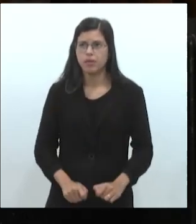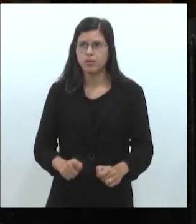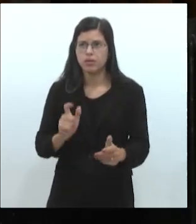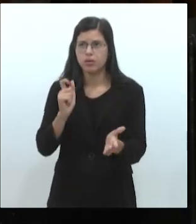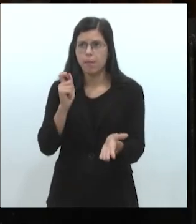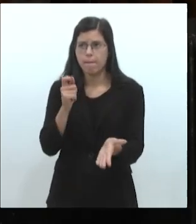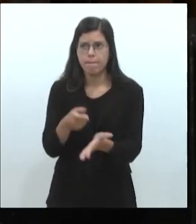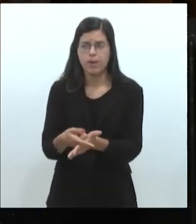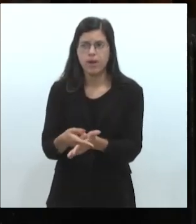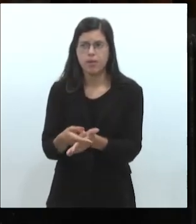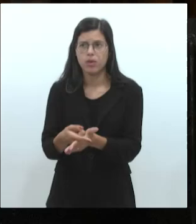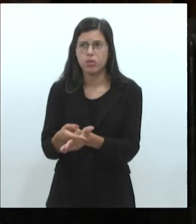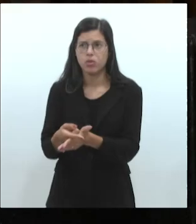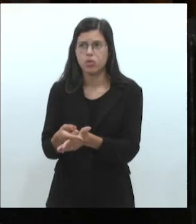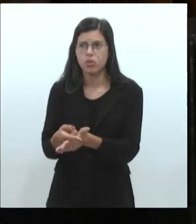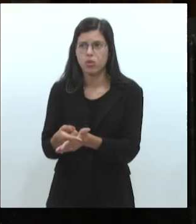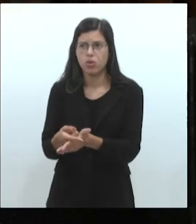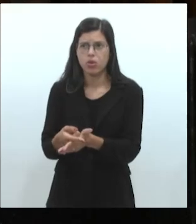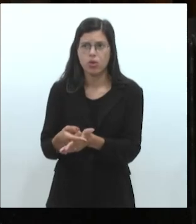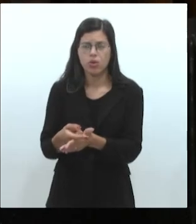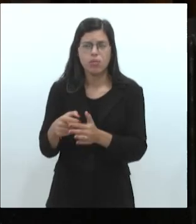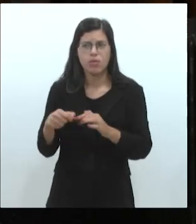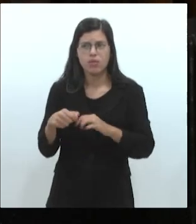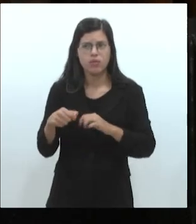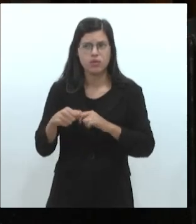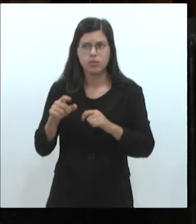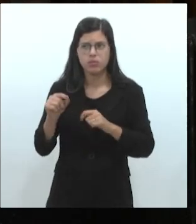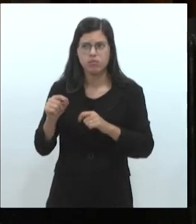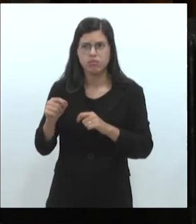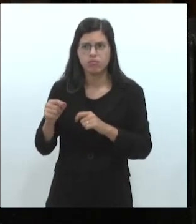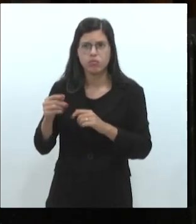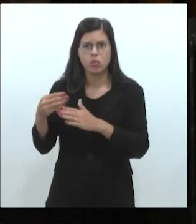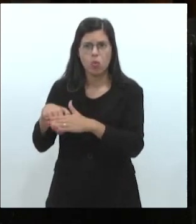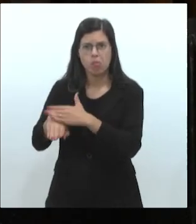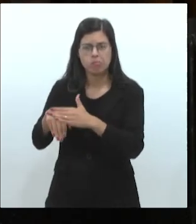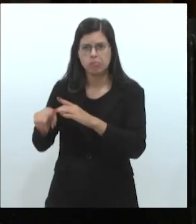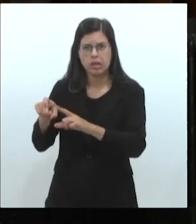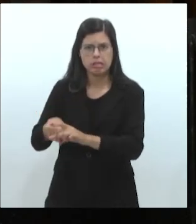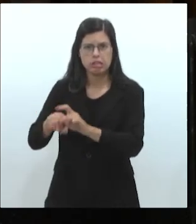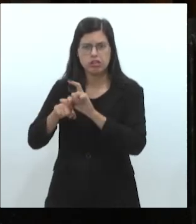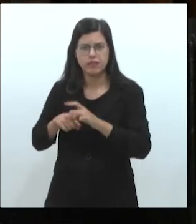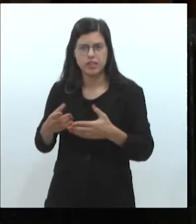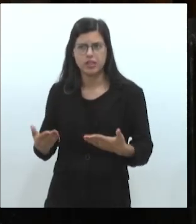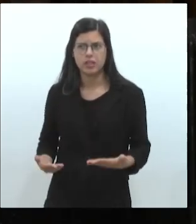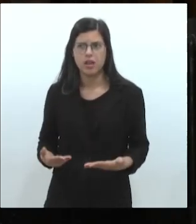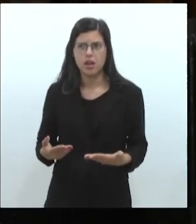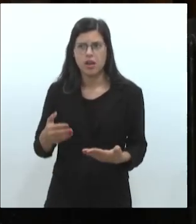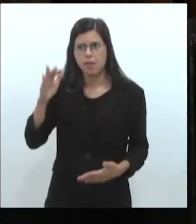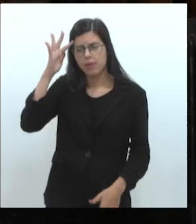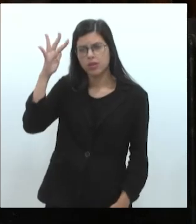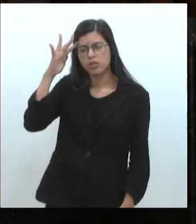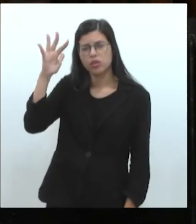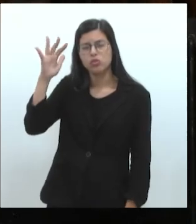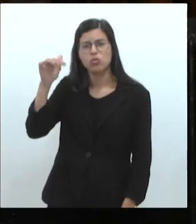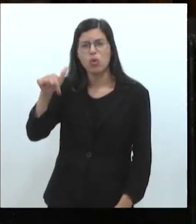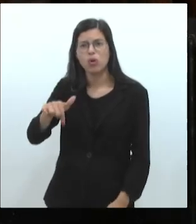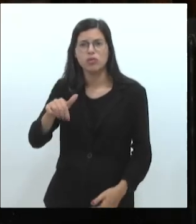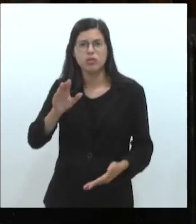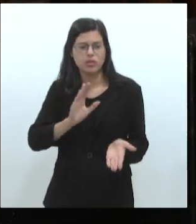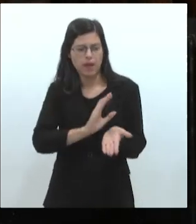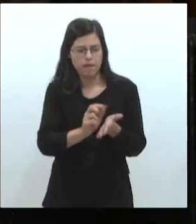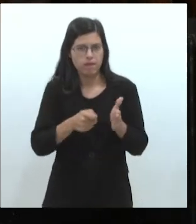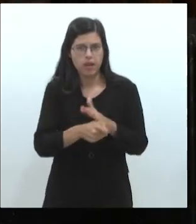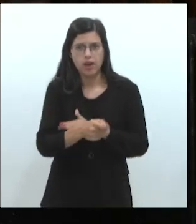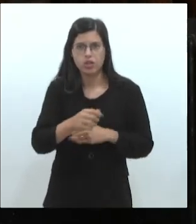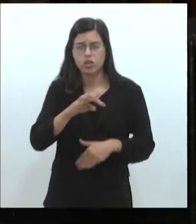para colocar justamente nesse estoque de dívida. Imagina que sonho, deputado Luiz Paulo, você investe hoje no Tesouro Direto,